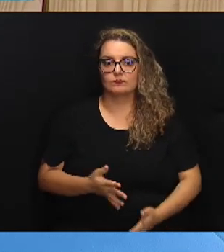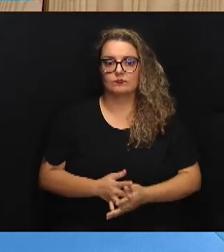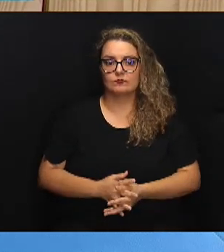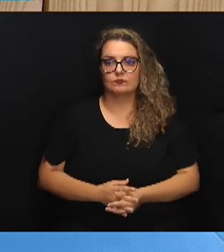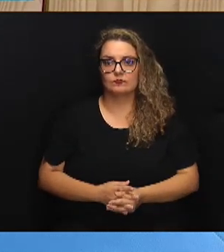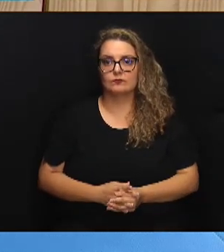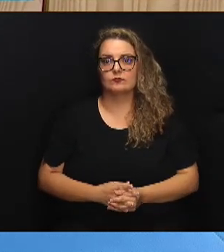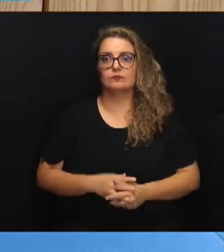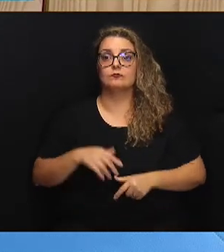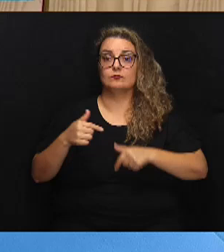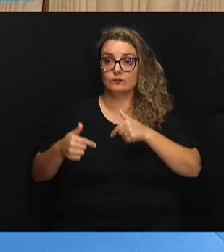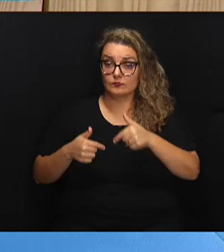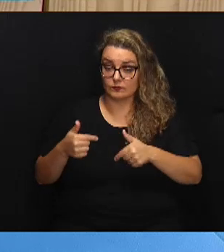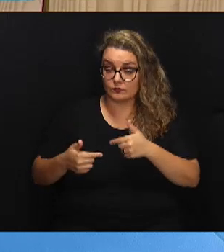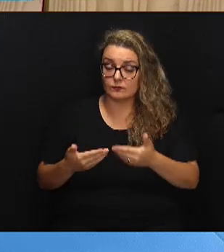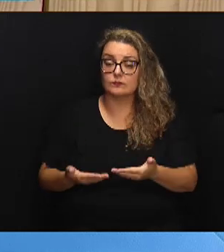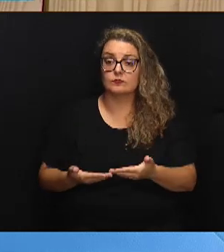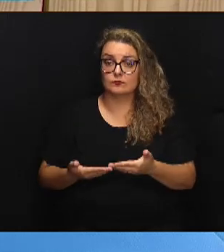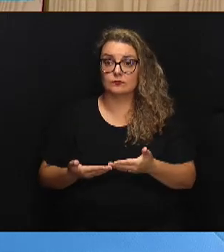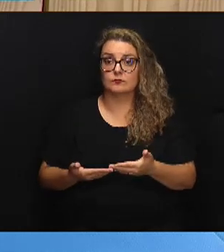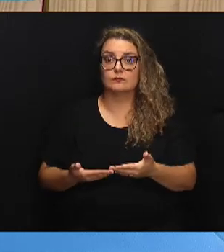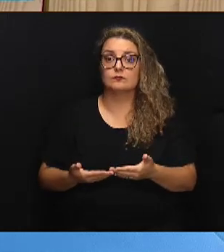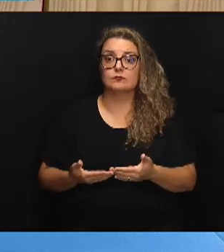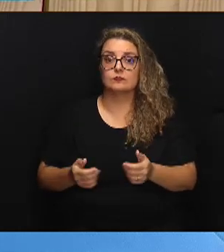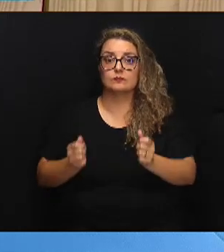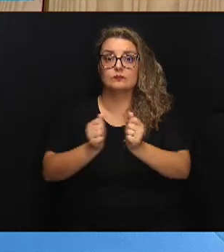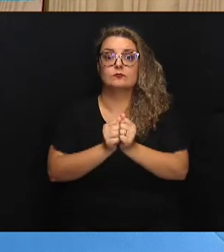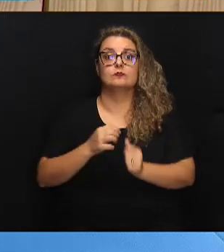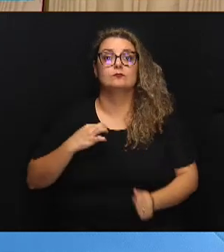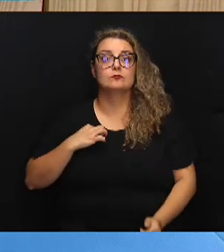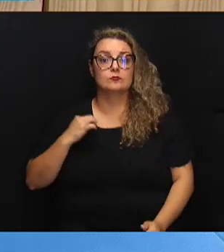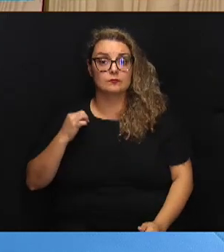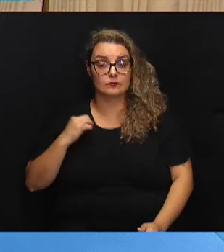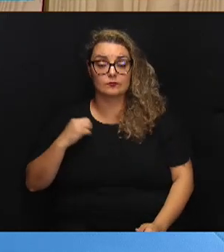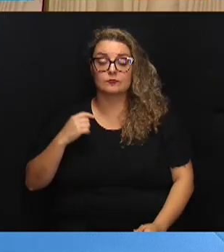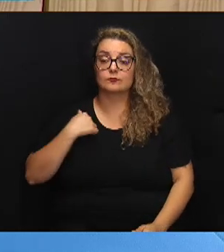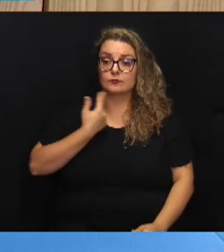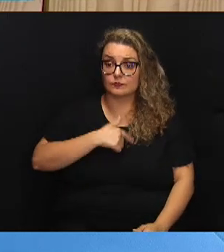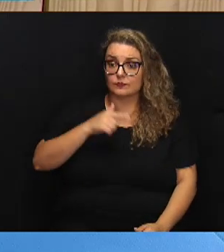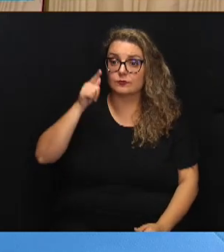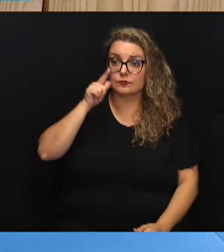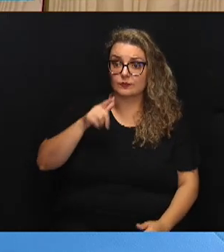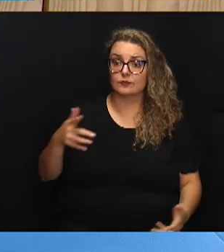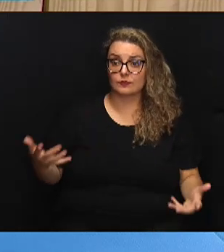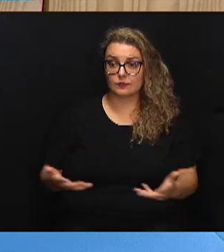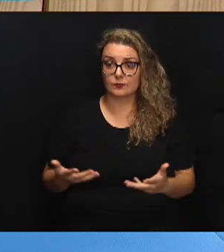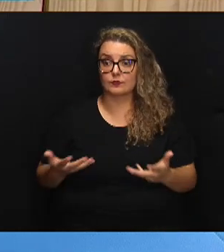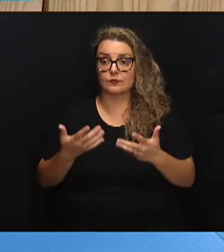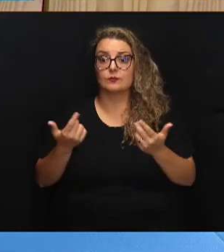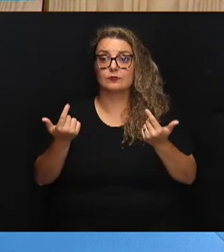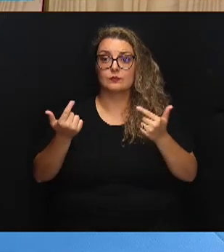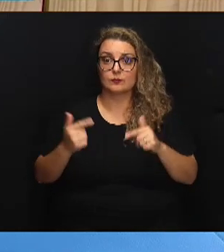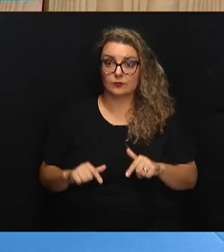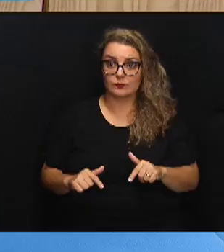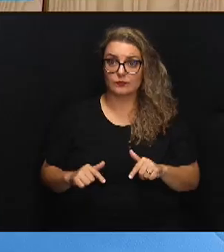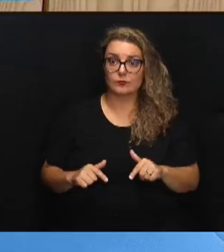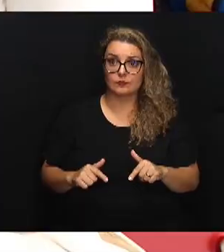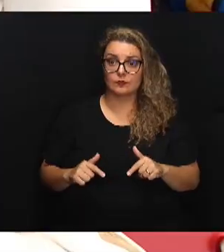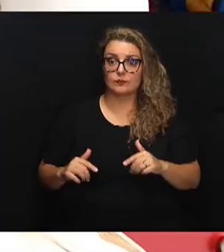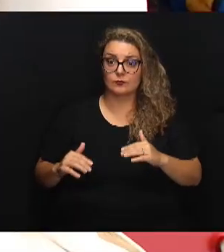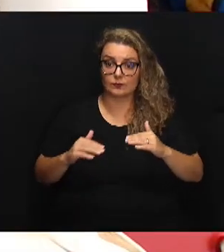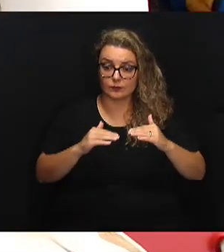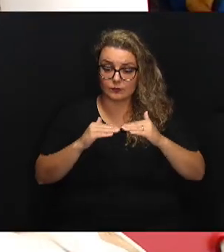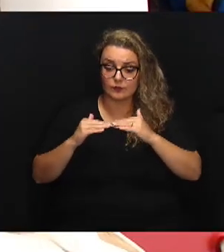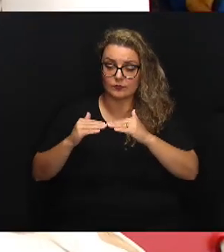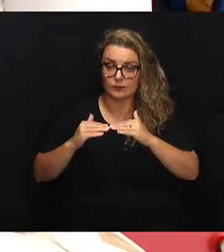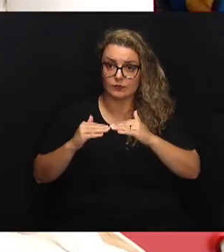esse trabalho, né, com os voluntários, a gente consegue promover um ambiente harmonioso,